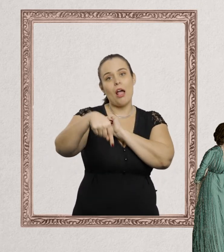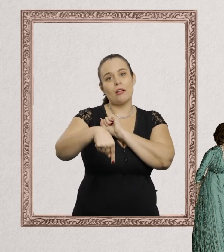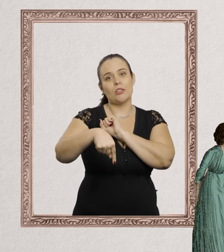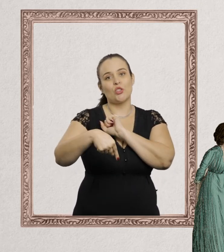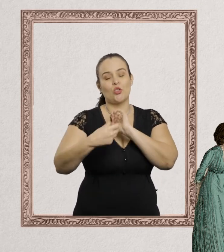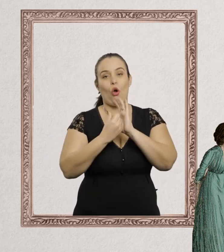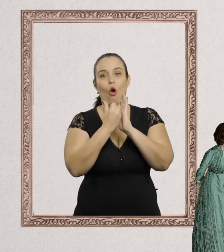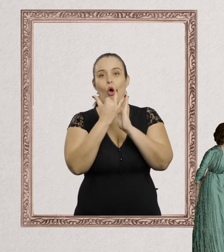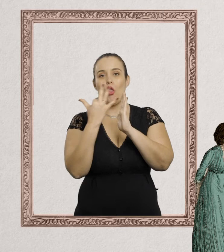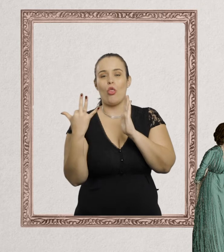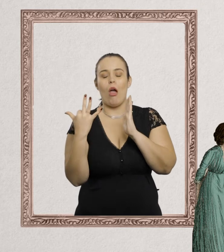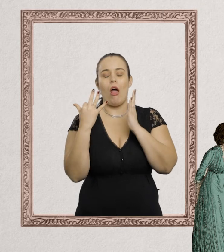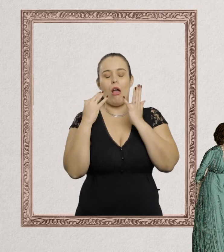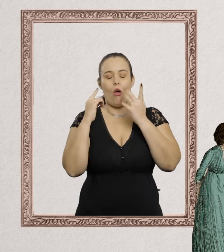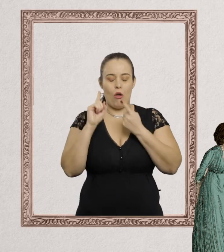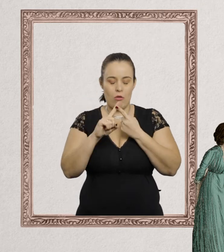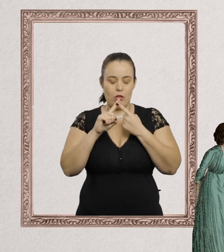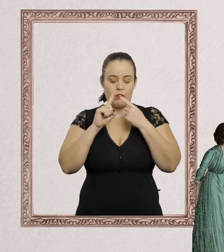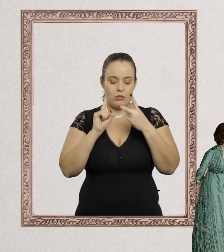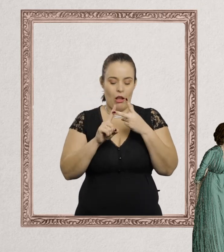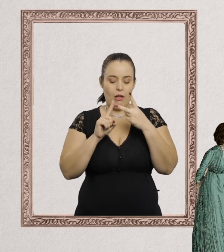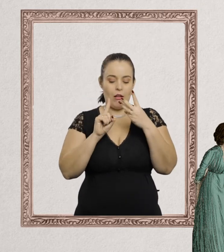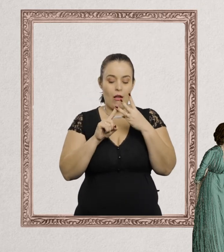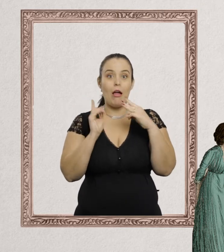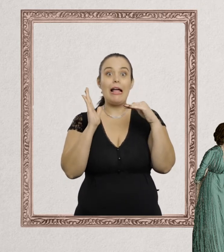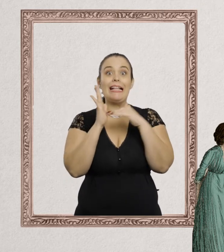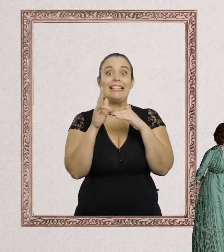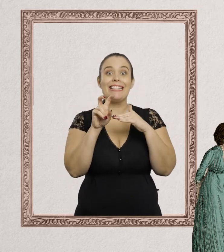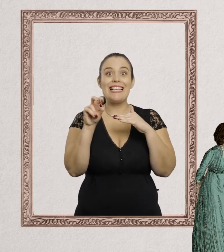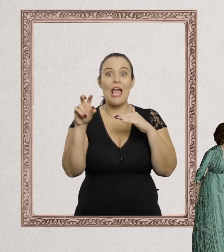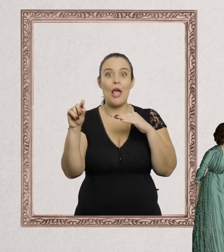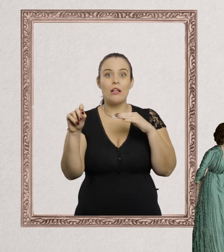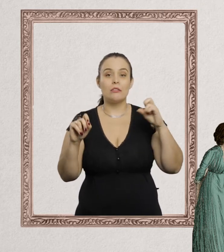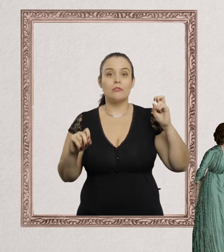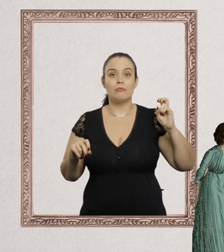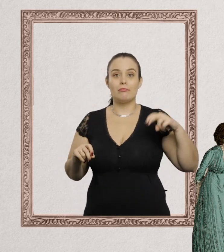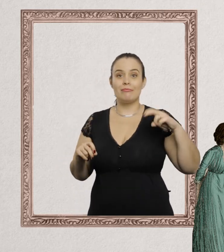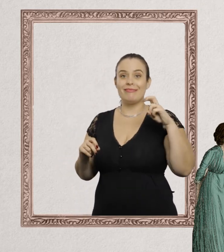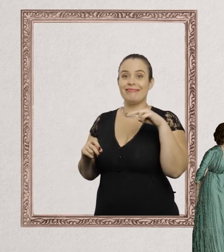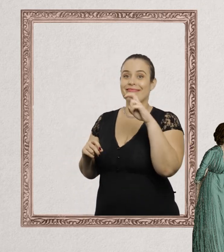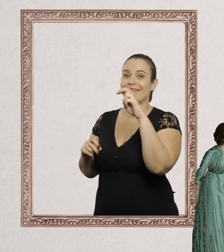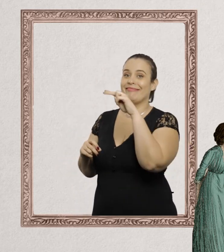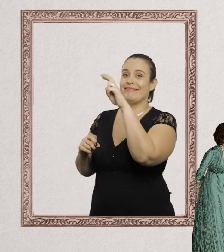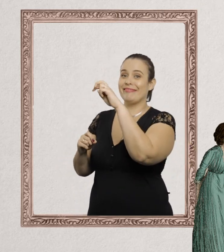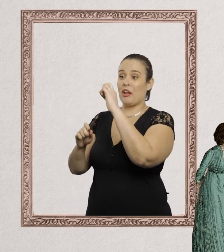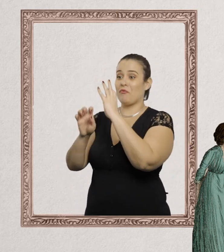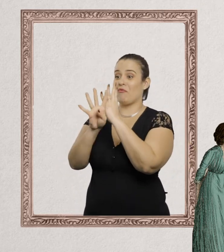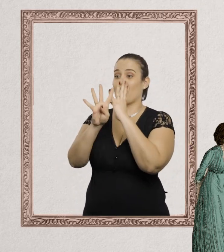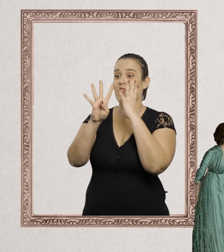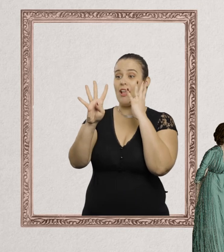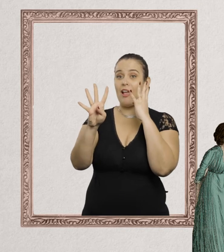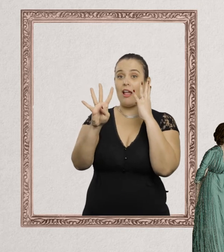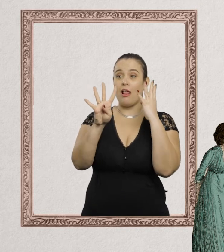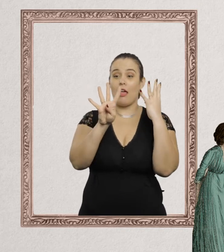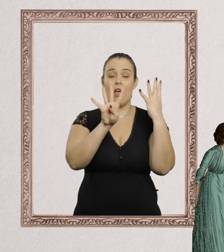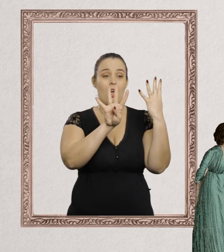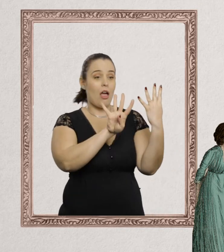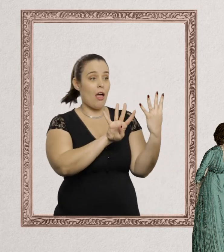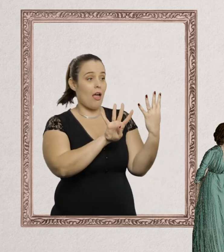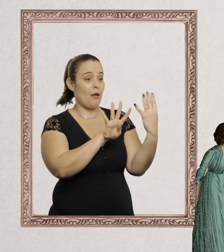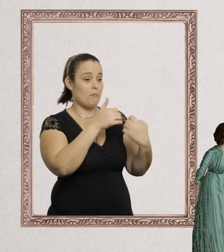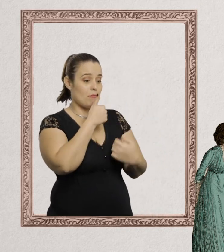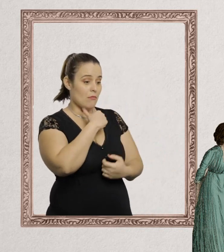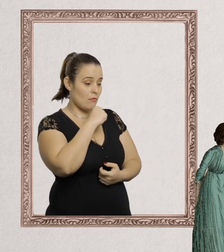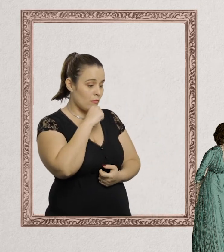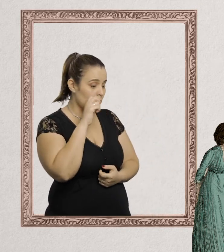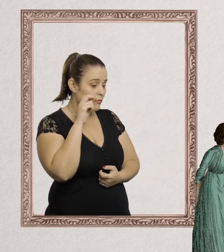até 500 e subiram pela escada. Os meninos ficaram em fila, em frente à Sra. Darling. Eles